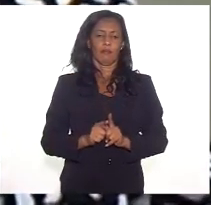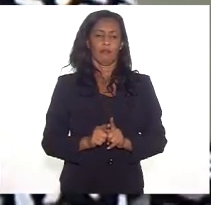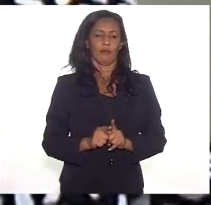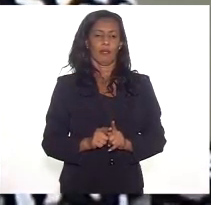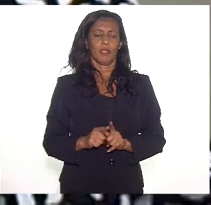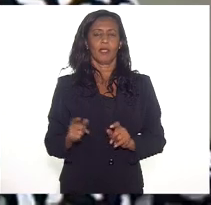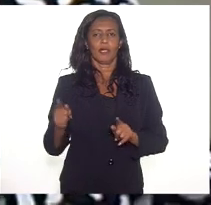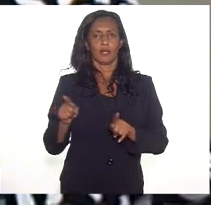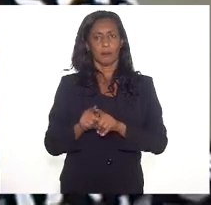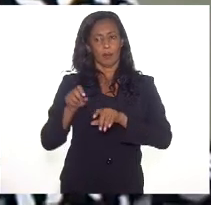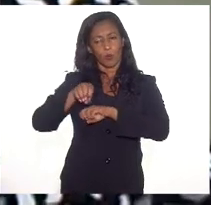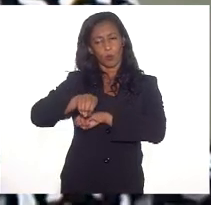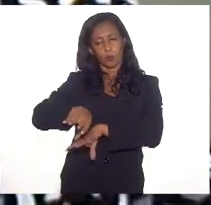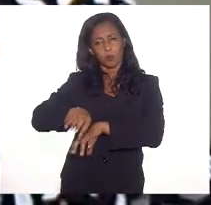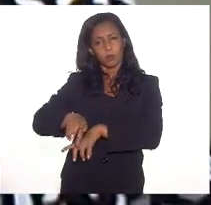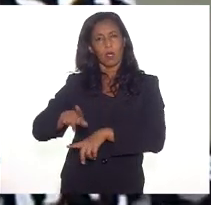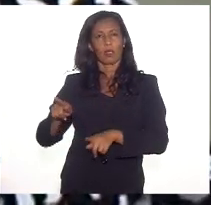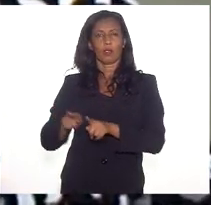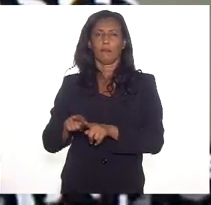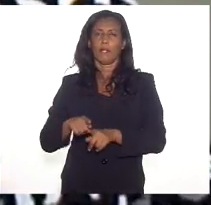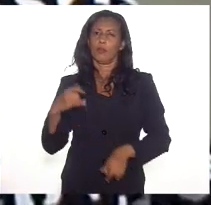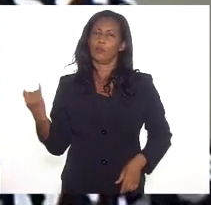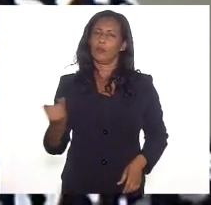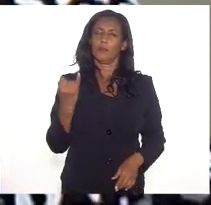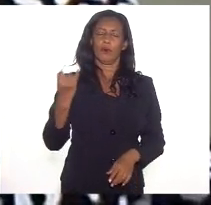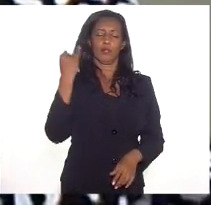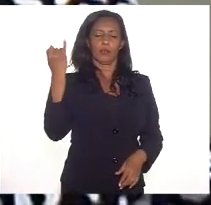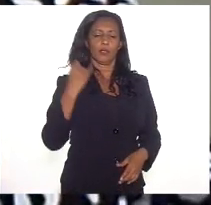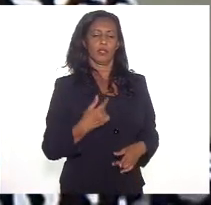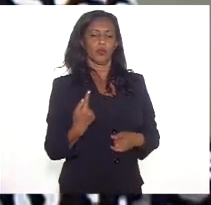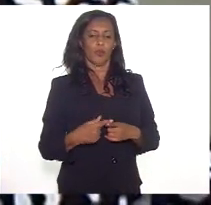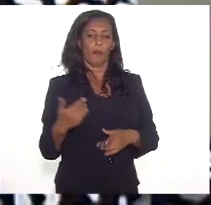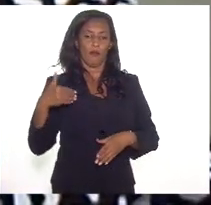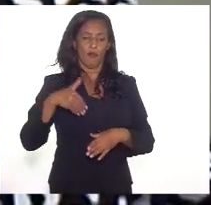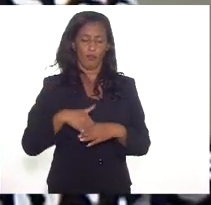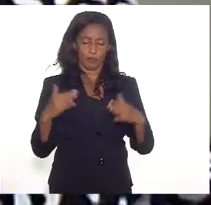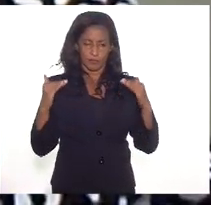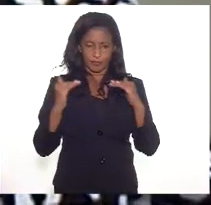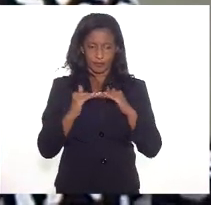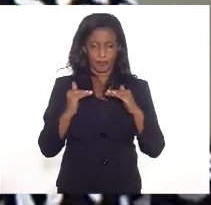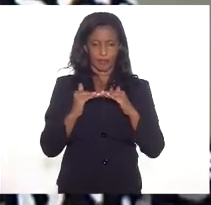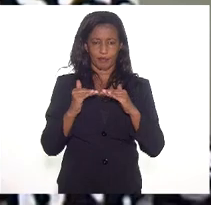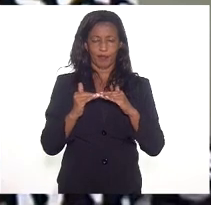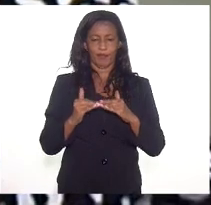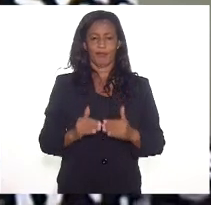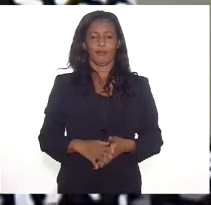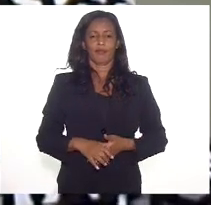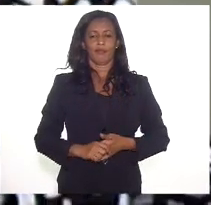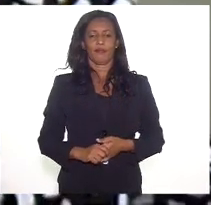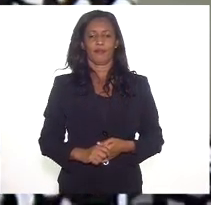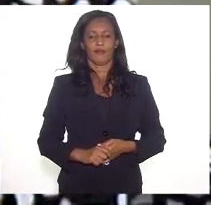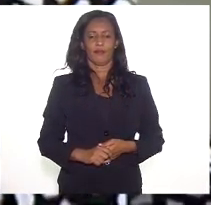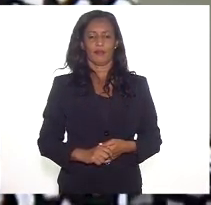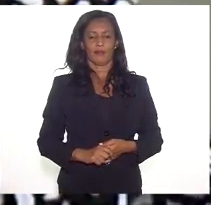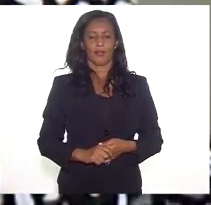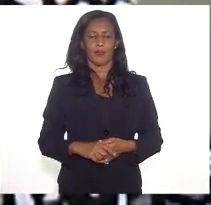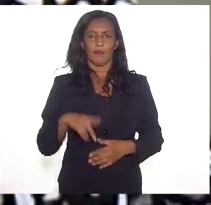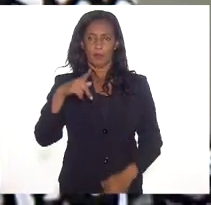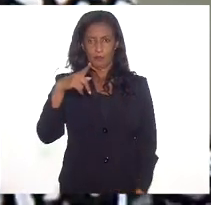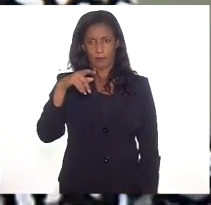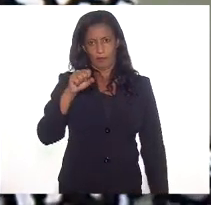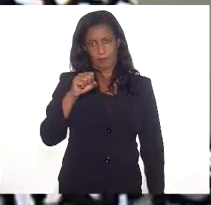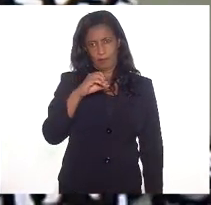área da educação tão importante, daí porque também o meu voto favorável ao destaque feito pela bancada do